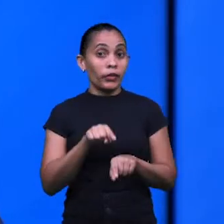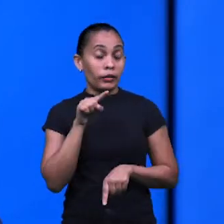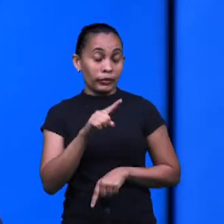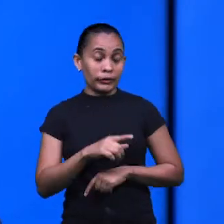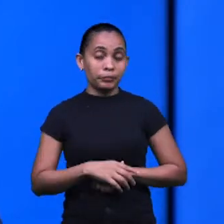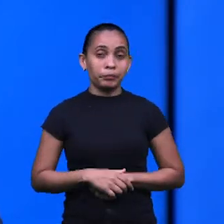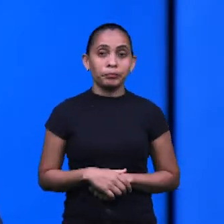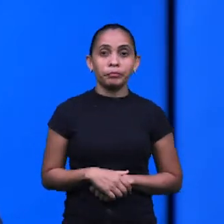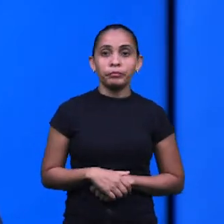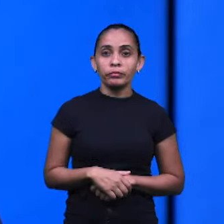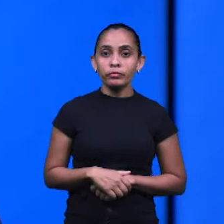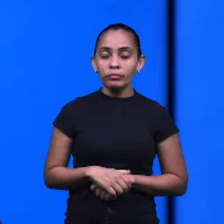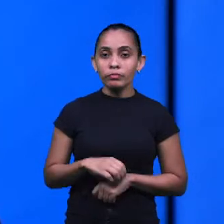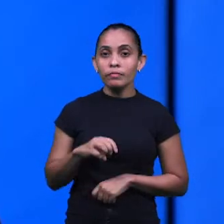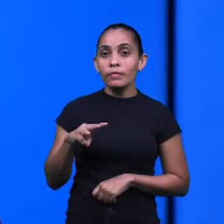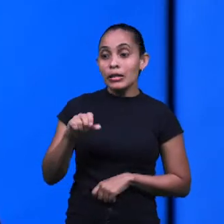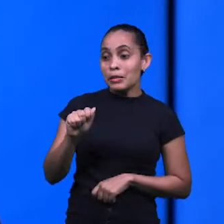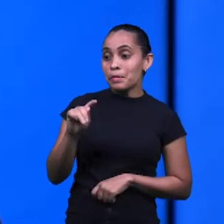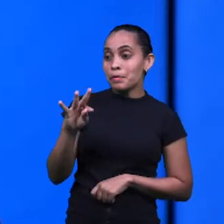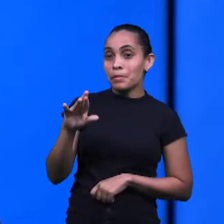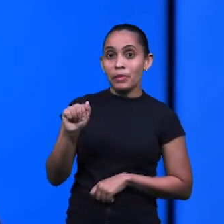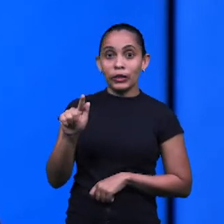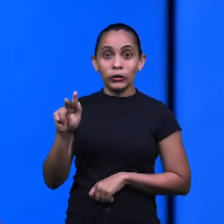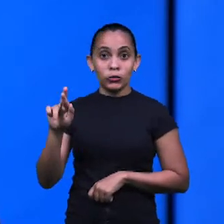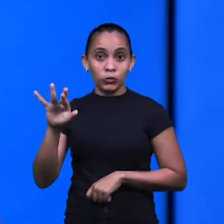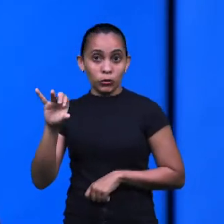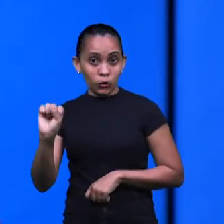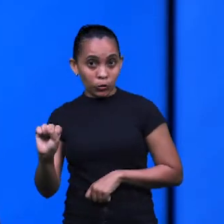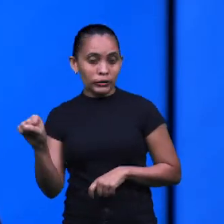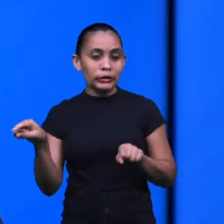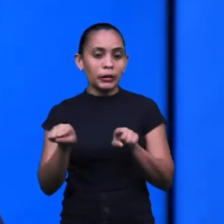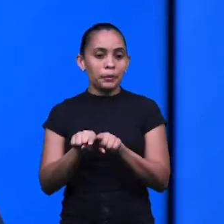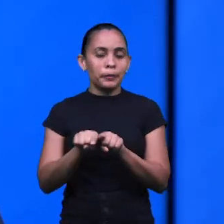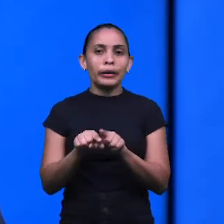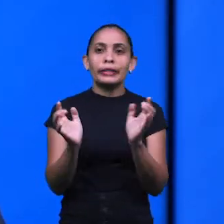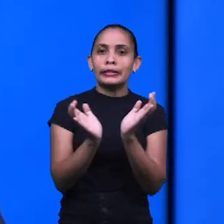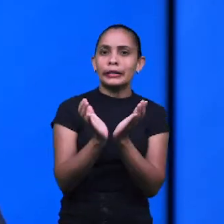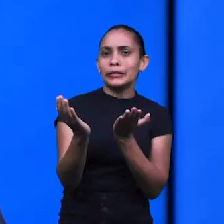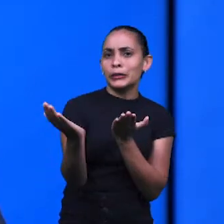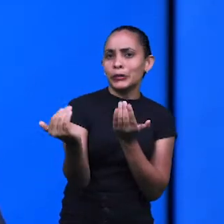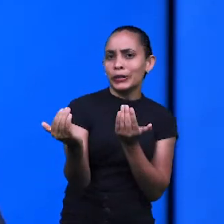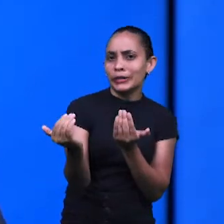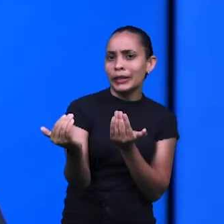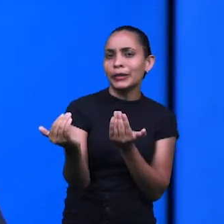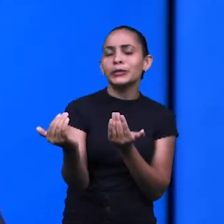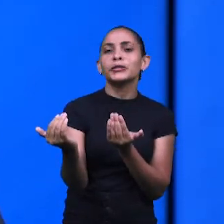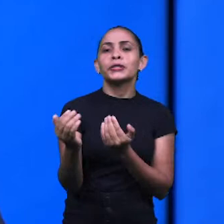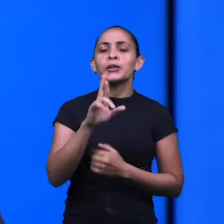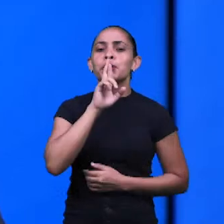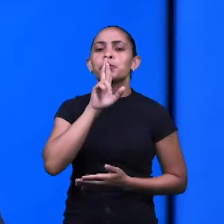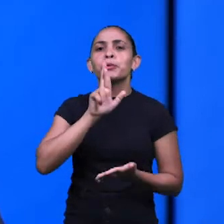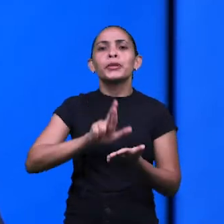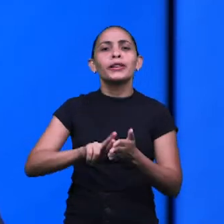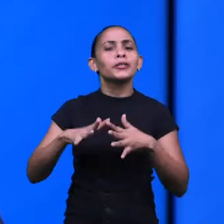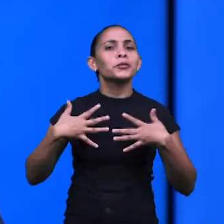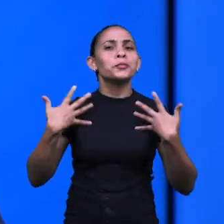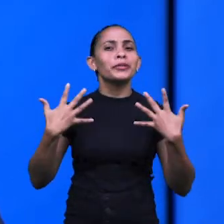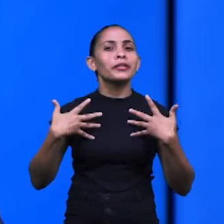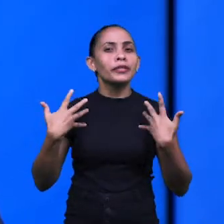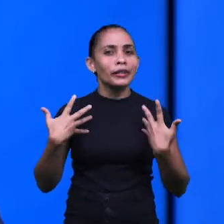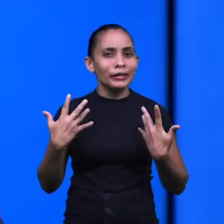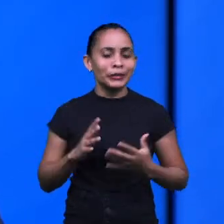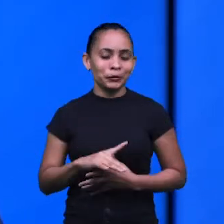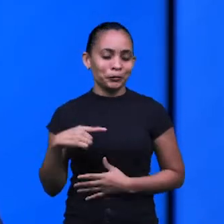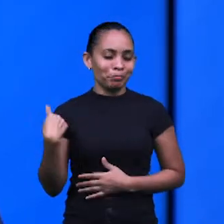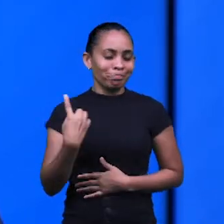Grosso, nós temos ali as nossas crianças intermediárias e adolescentes que responderam com muita vibração a pergunta, né? E